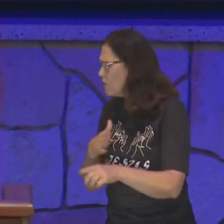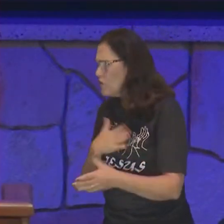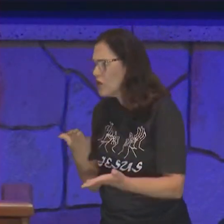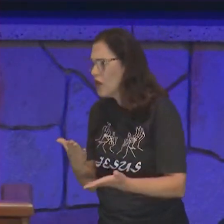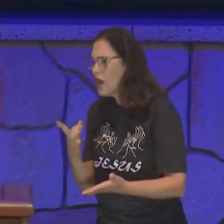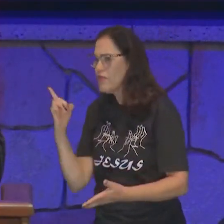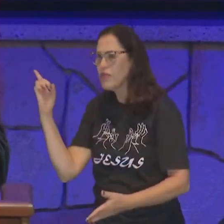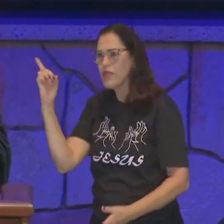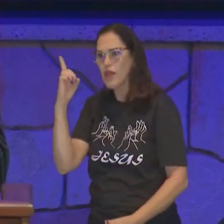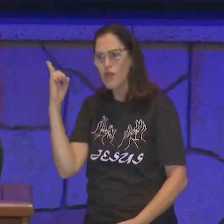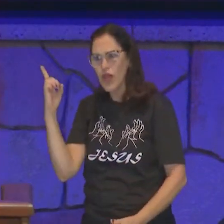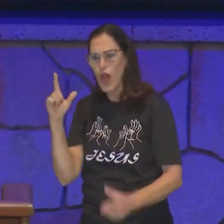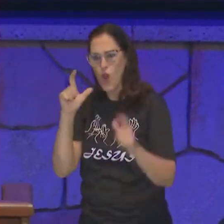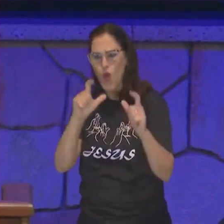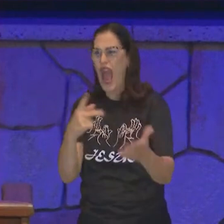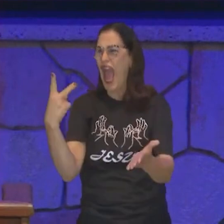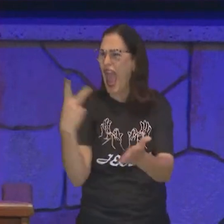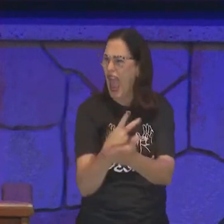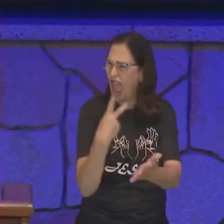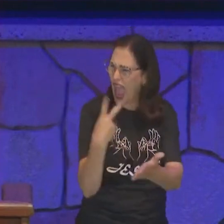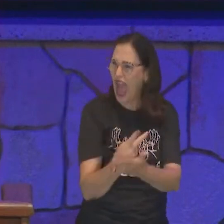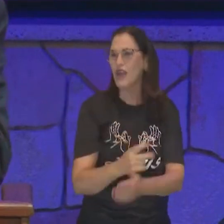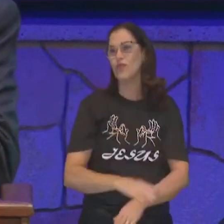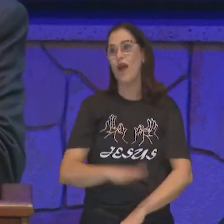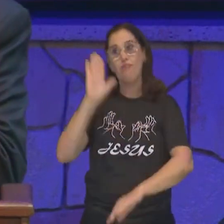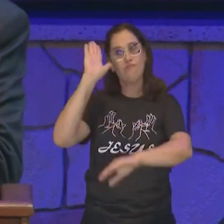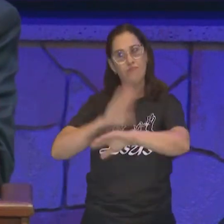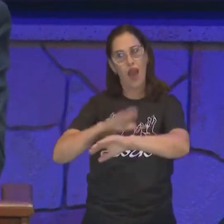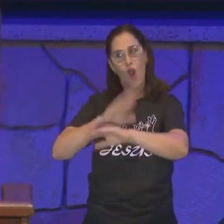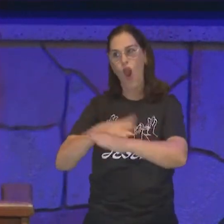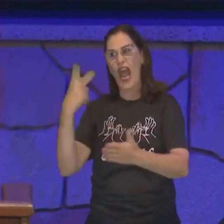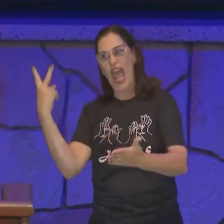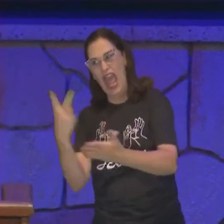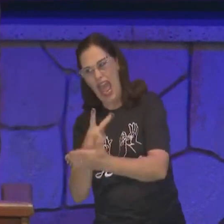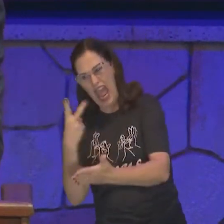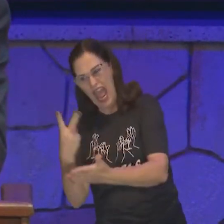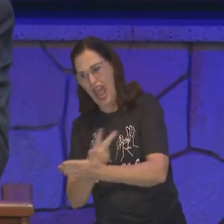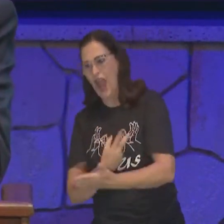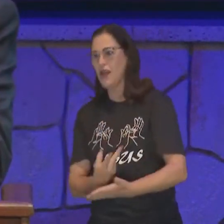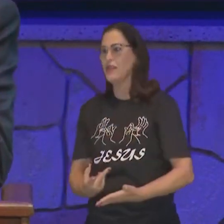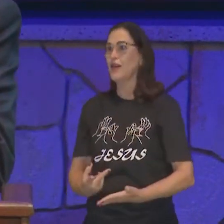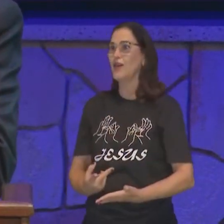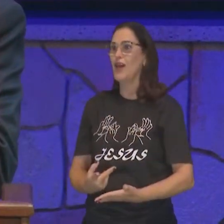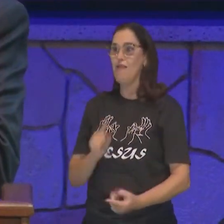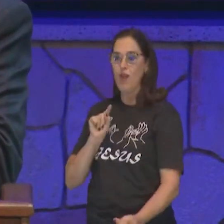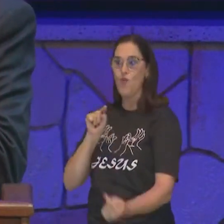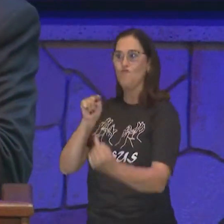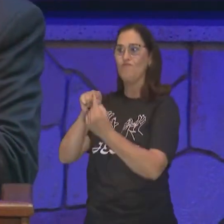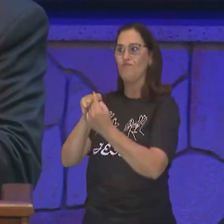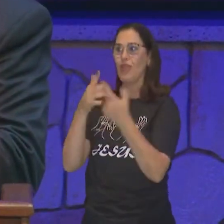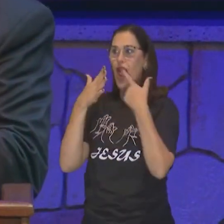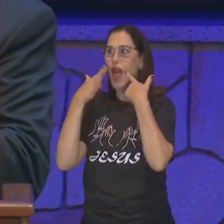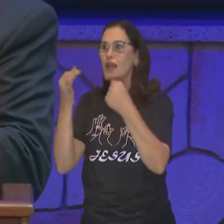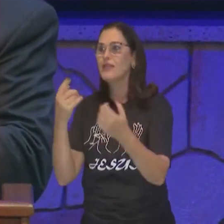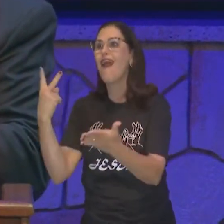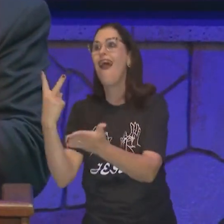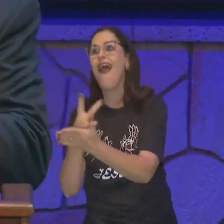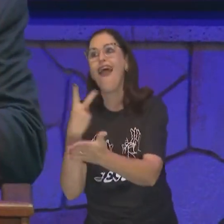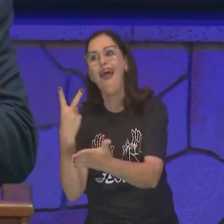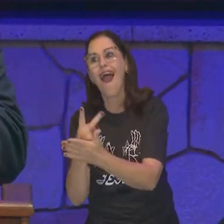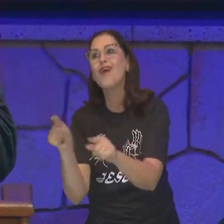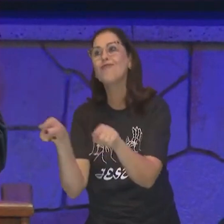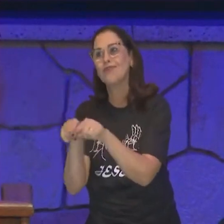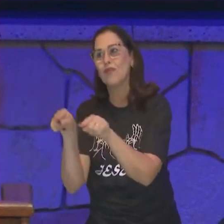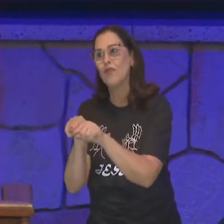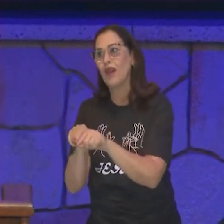Davi estava no lugar errado, na hora errada, pela motivação errada. Ele